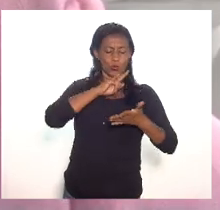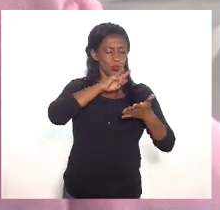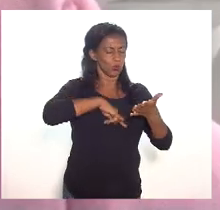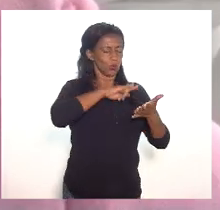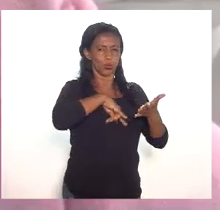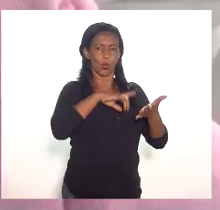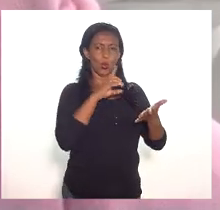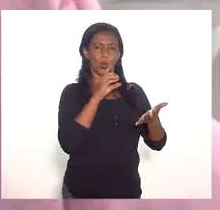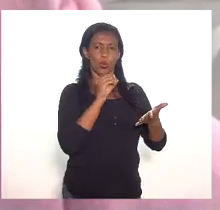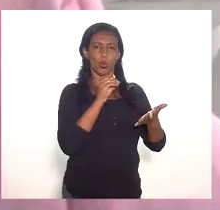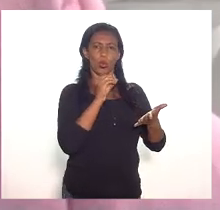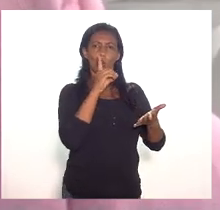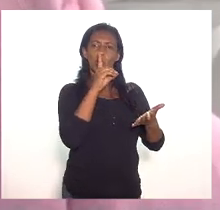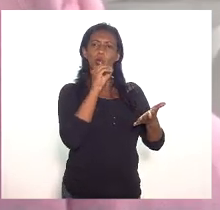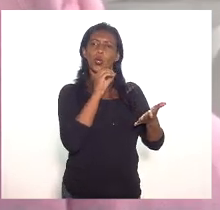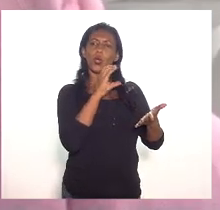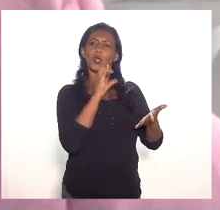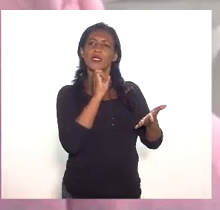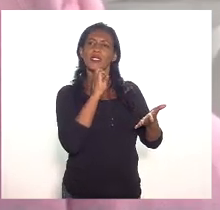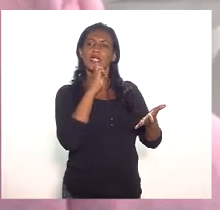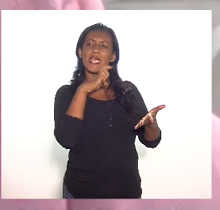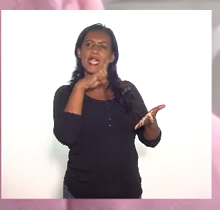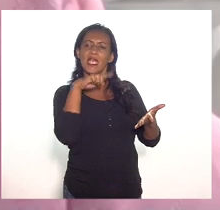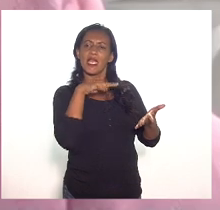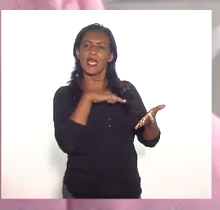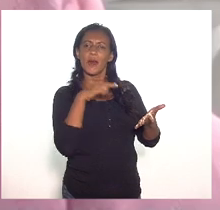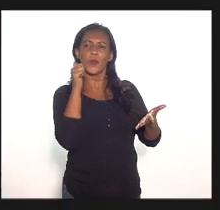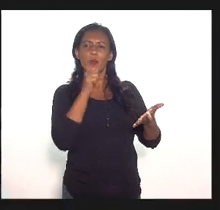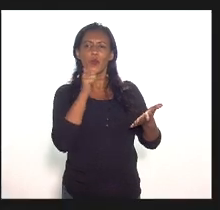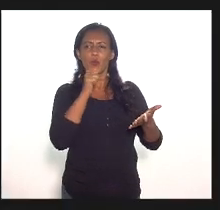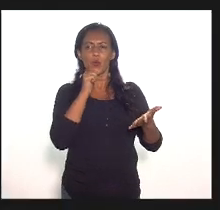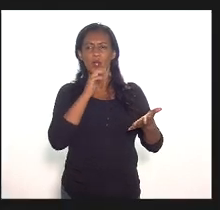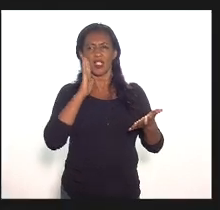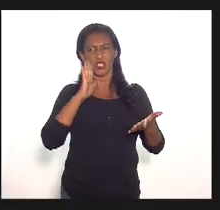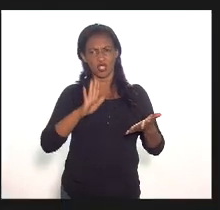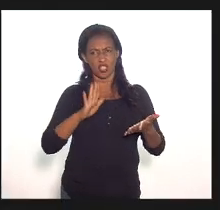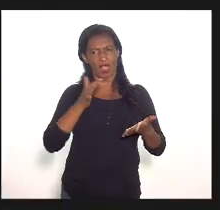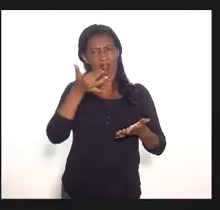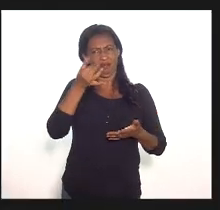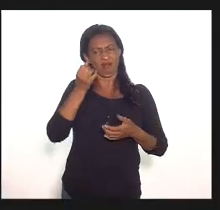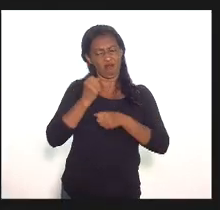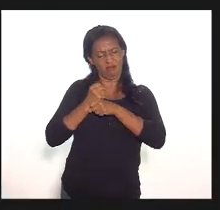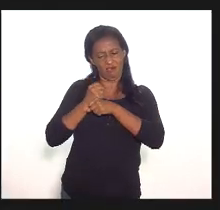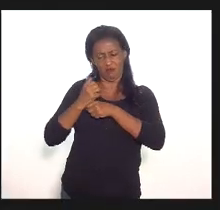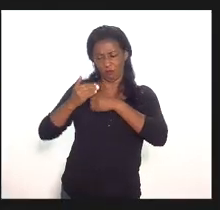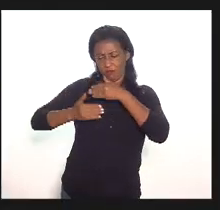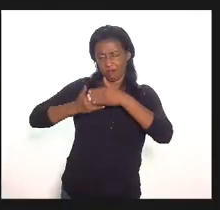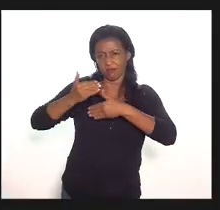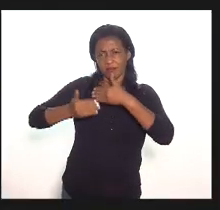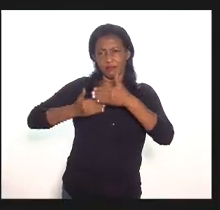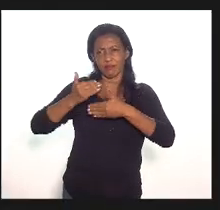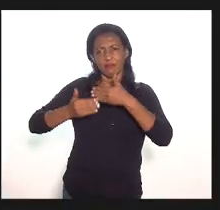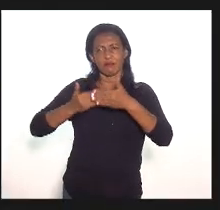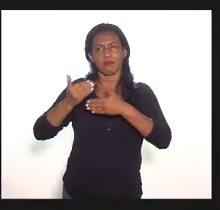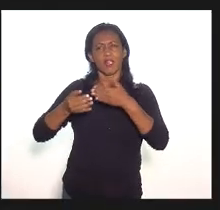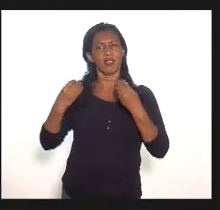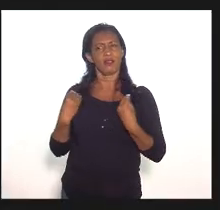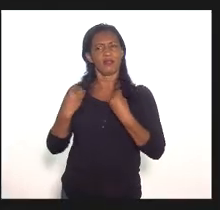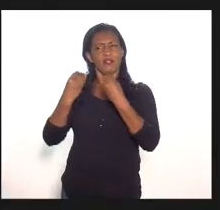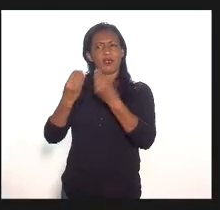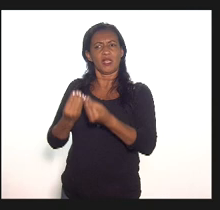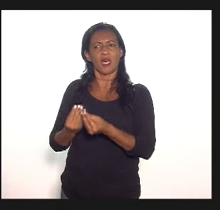Mulher, que já se perpetua há mais de uma década, e com isso vem permitindo que